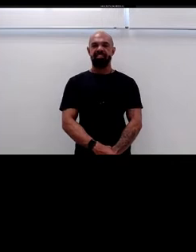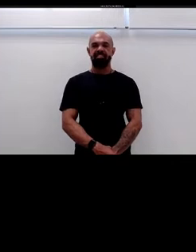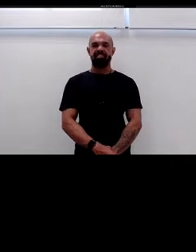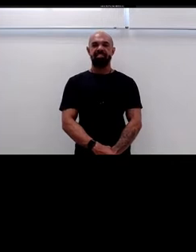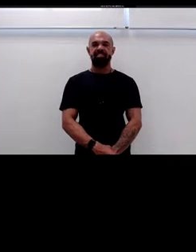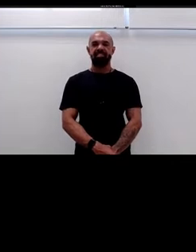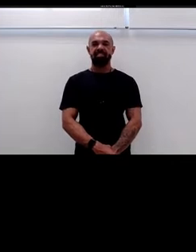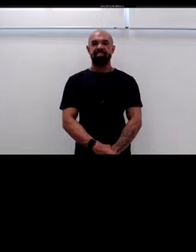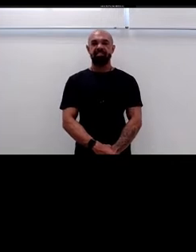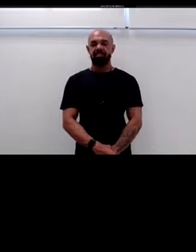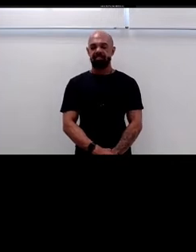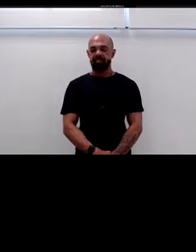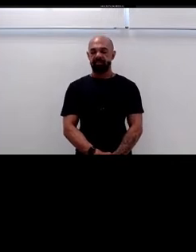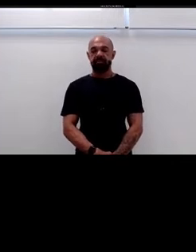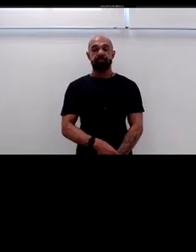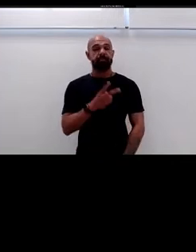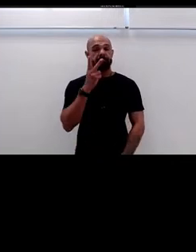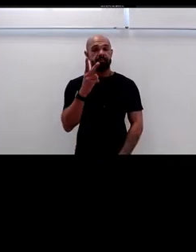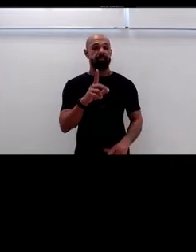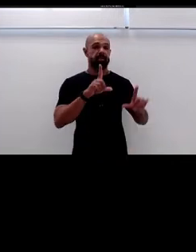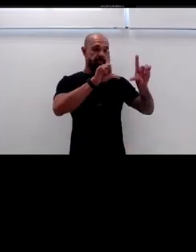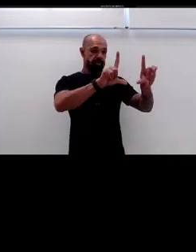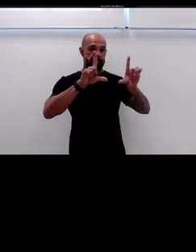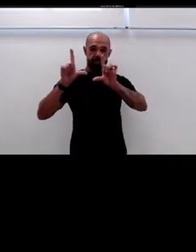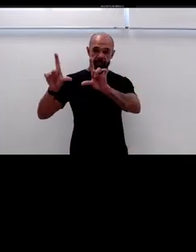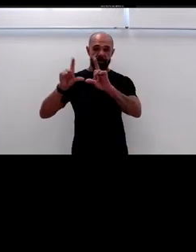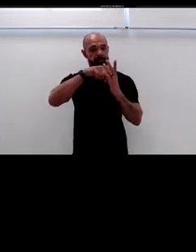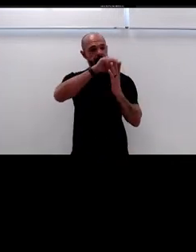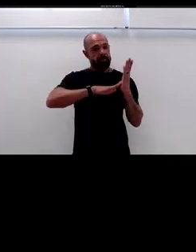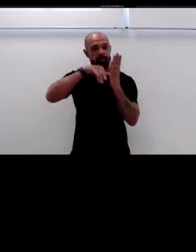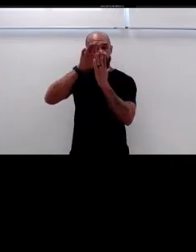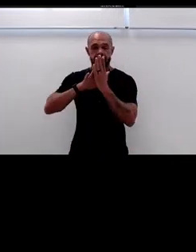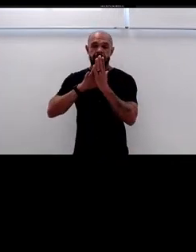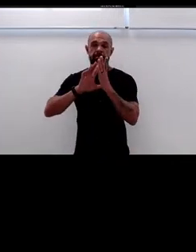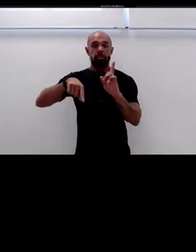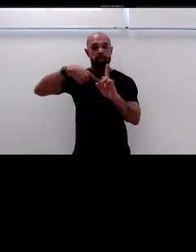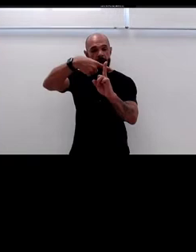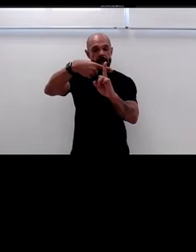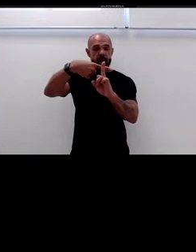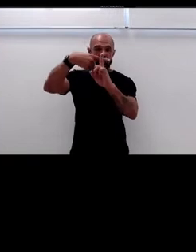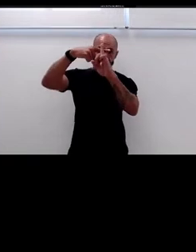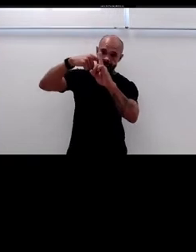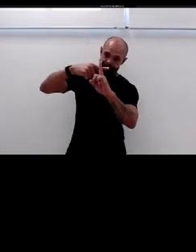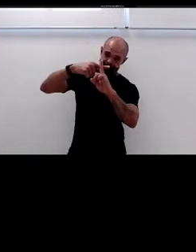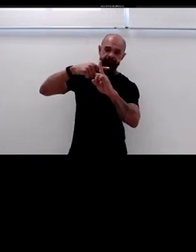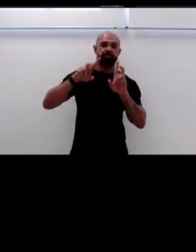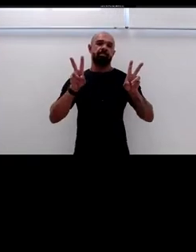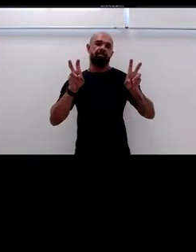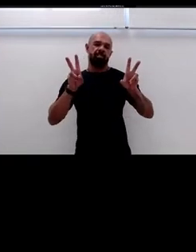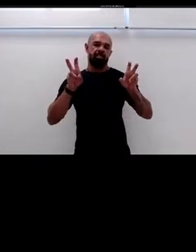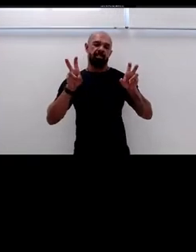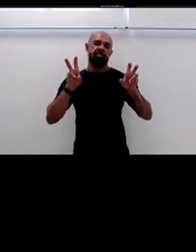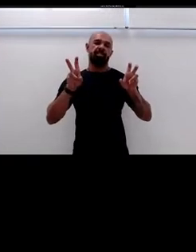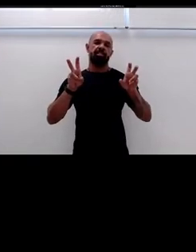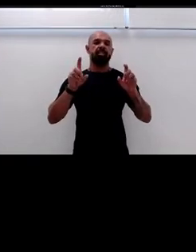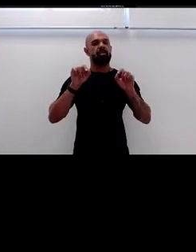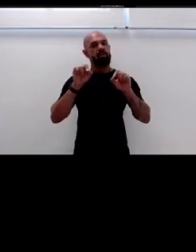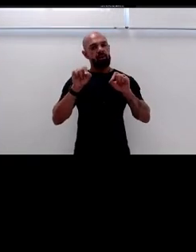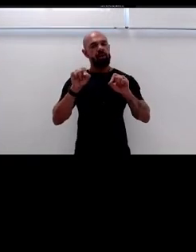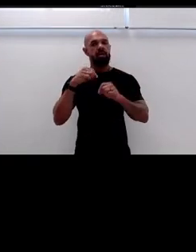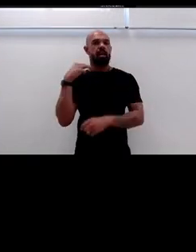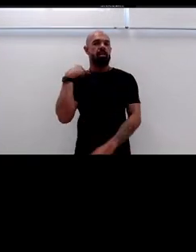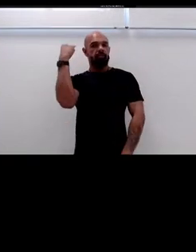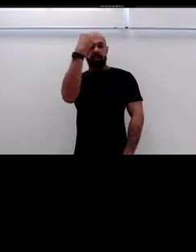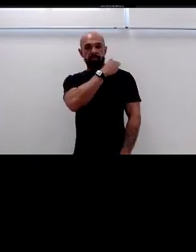Esses dois afrescos compõem, junto à cruz, o tema. Enquanto a Virgem Maria,